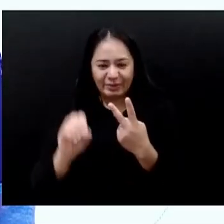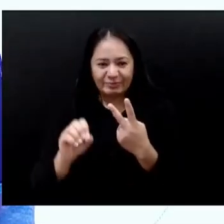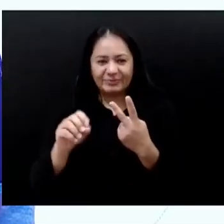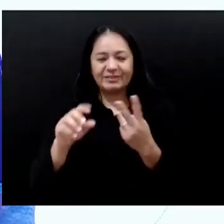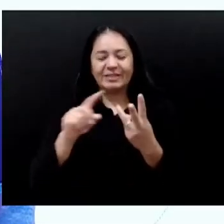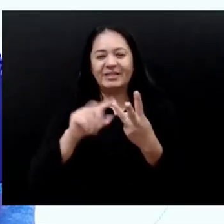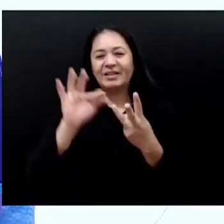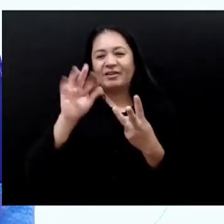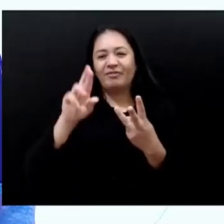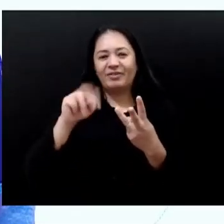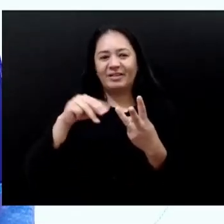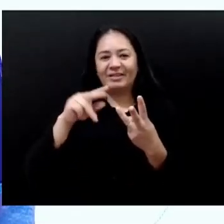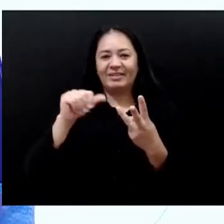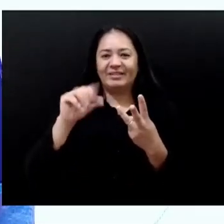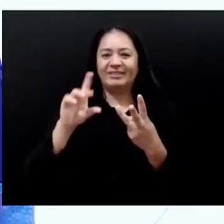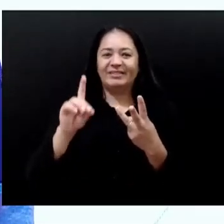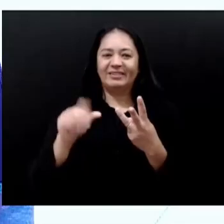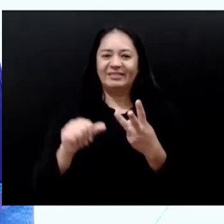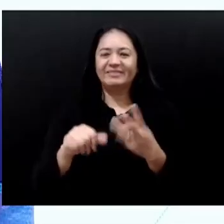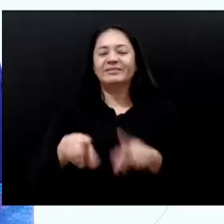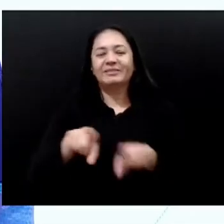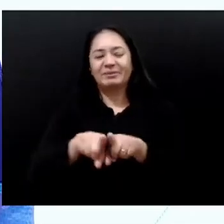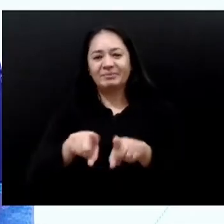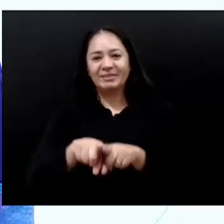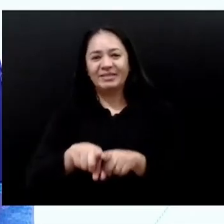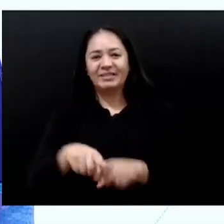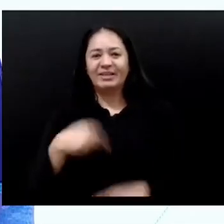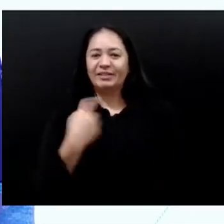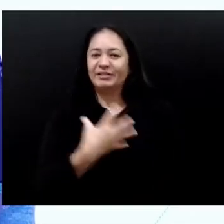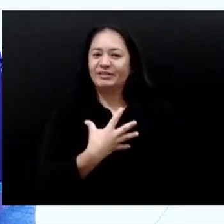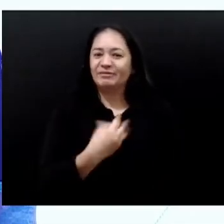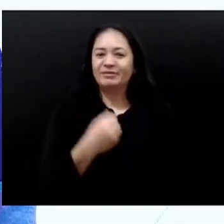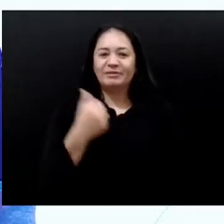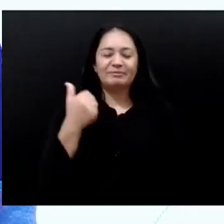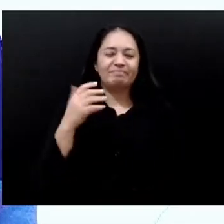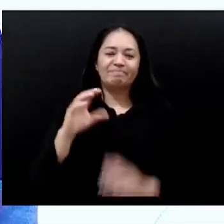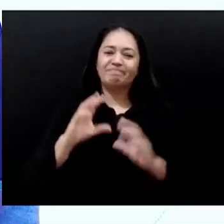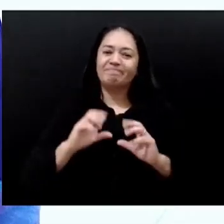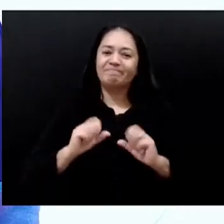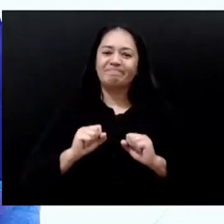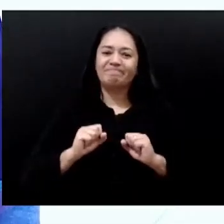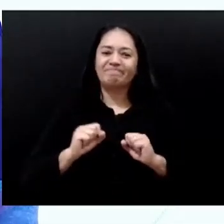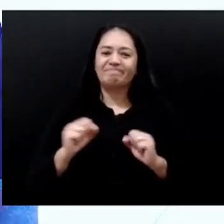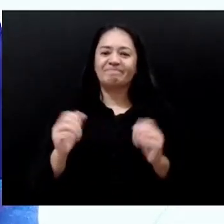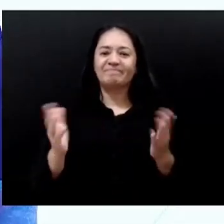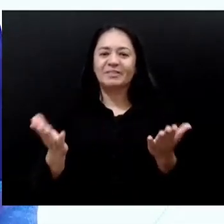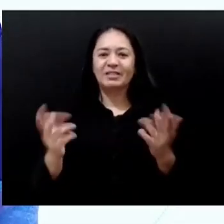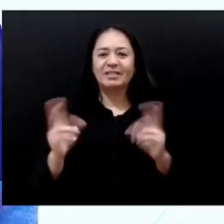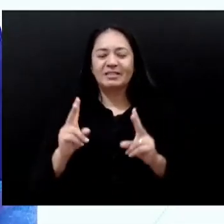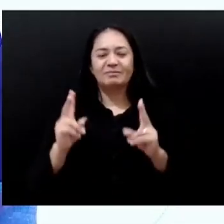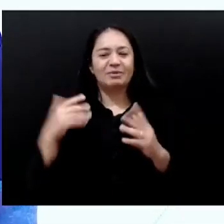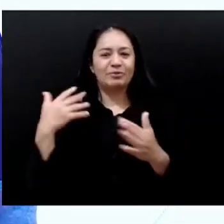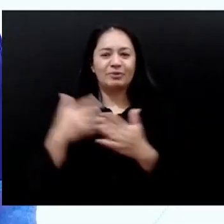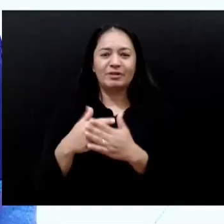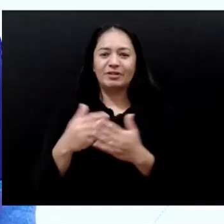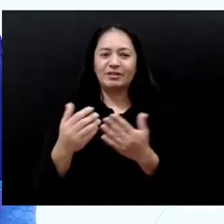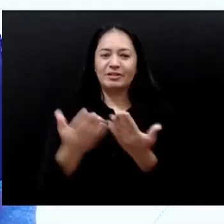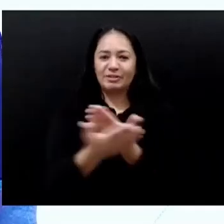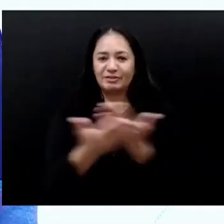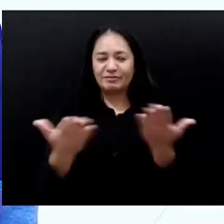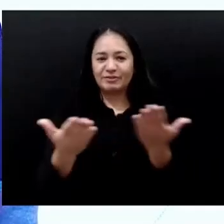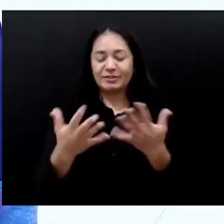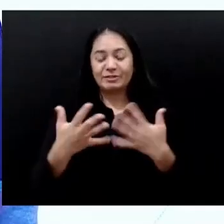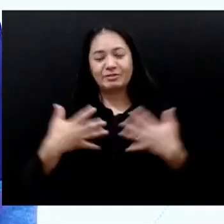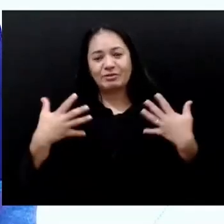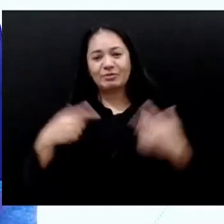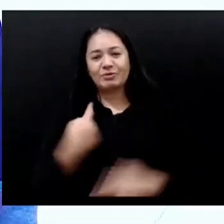nossa filha, né, muito querida, está há tantos anos conosco, e vocês são motivo de grande orgulho para nós, por